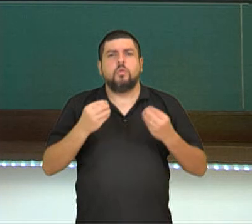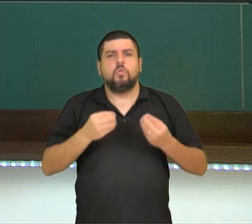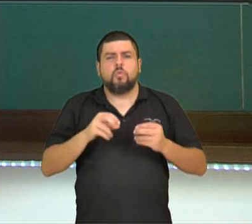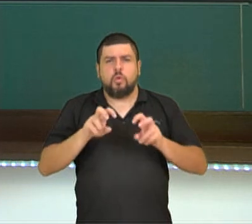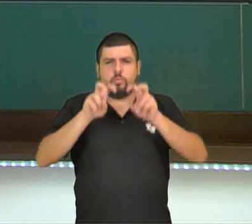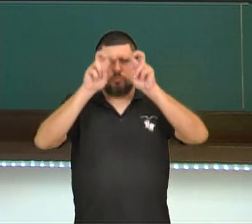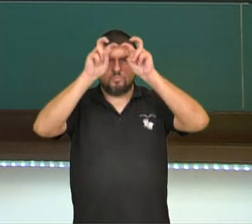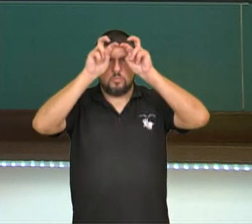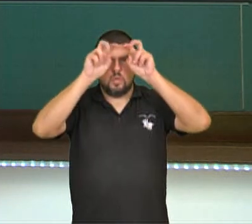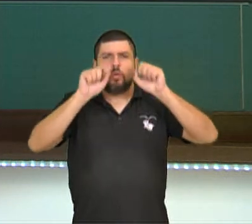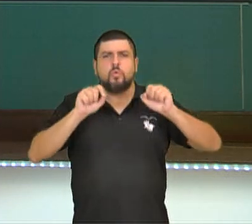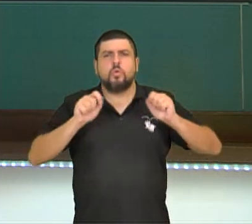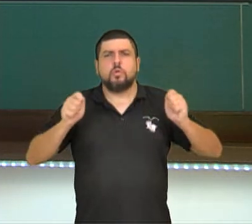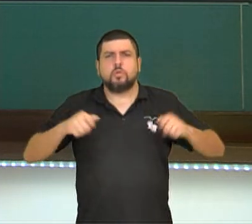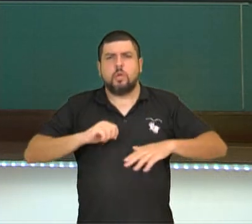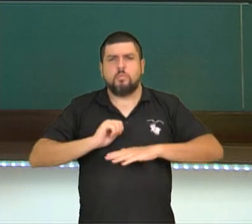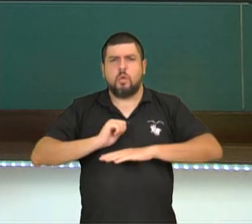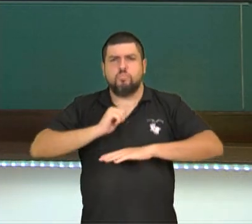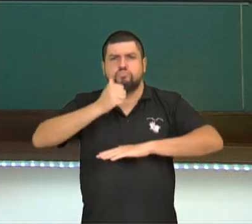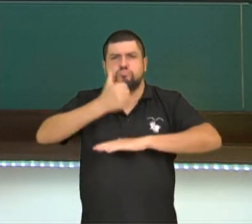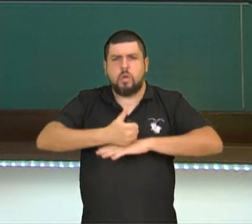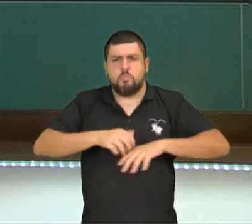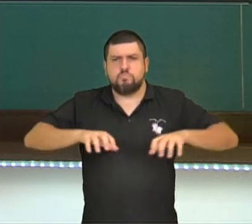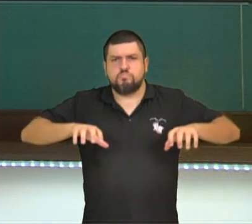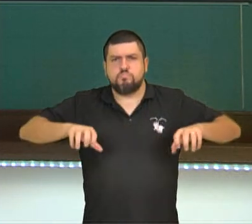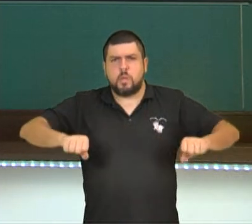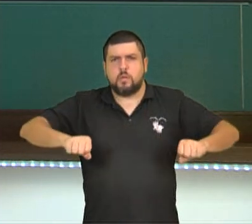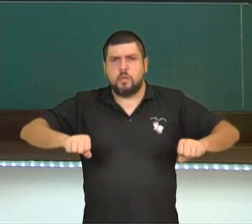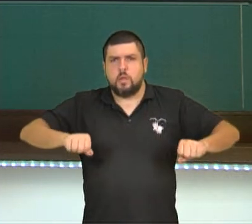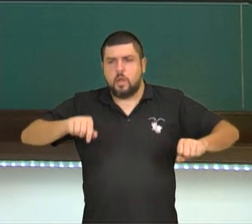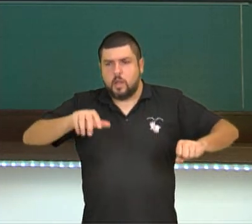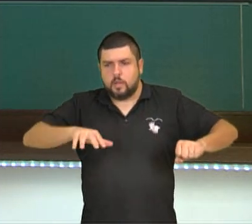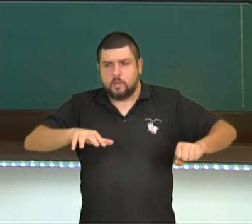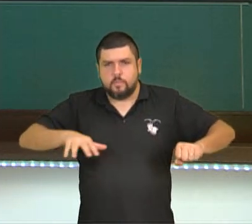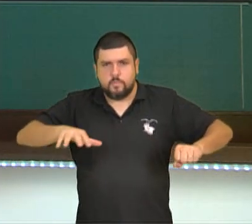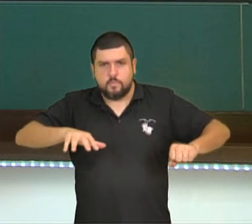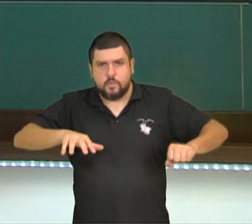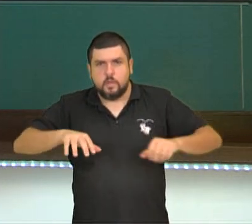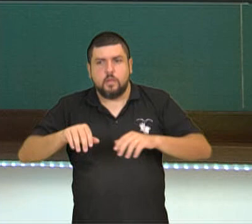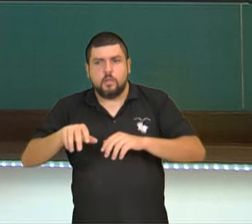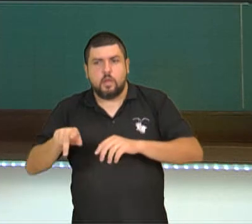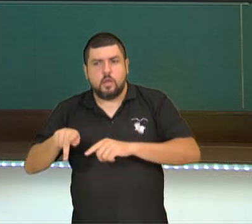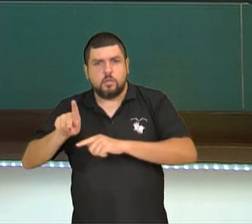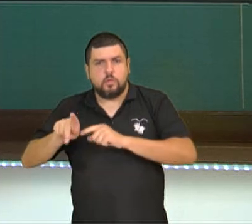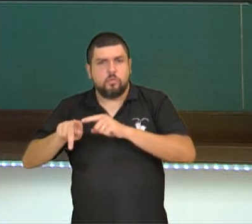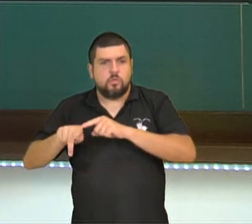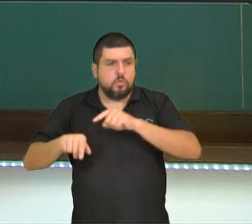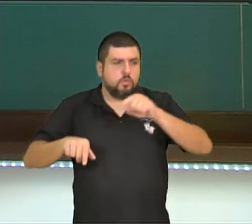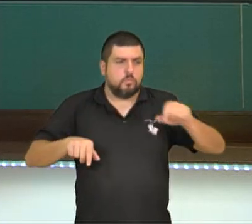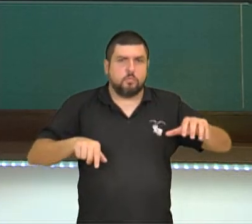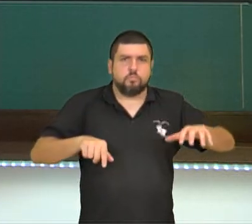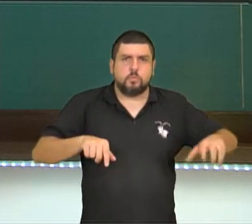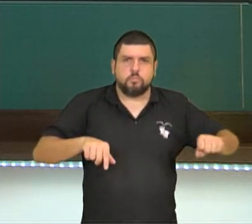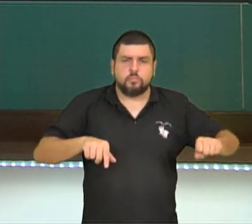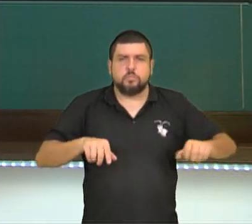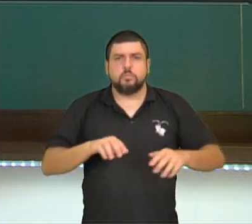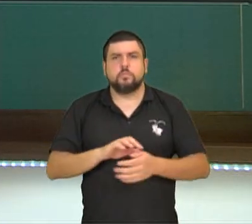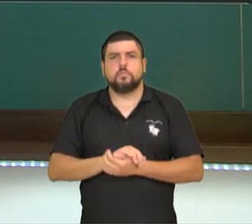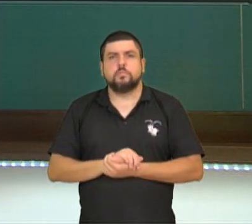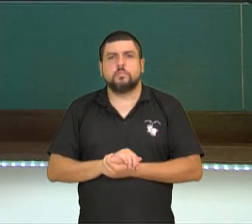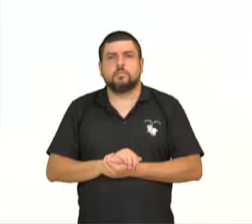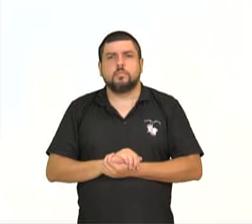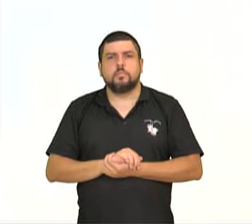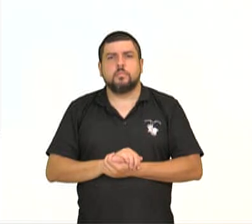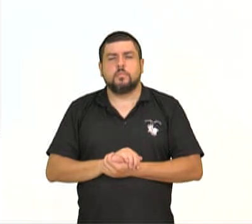eles tinham poderes sobre as duas regiões. Mas que mega poder, né? Dominar o Egito e ainda dominar o reino de Kush ao mesmo tempo. Os